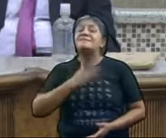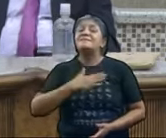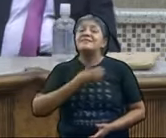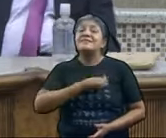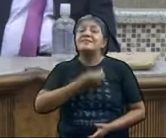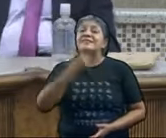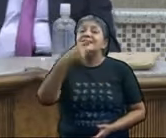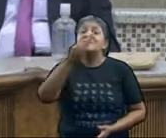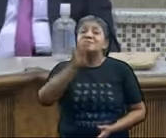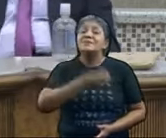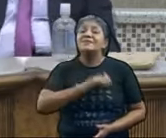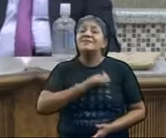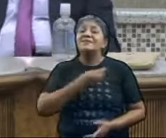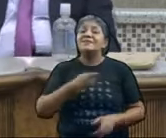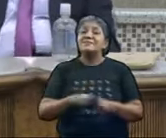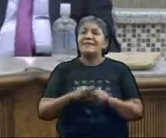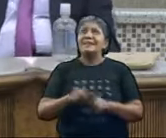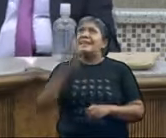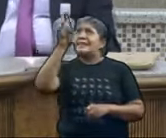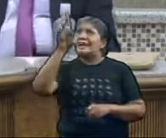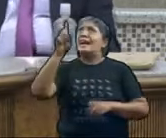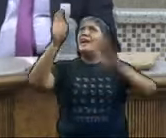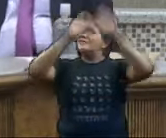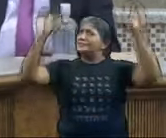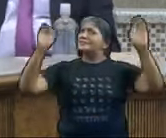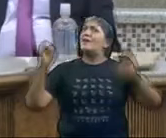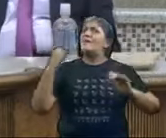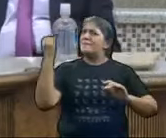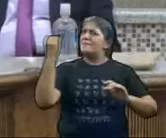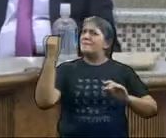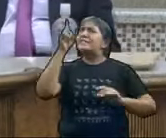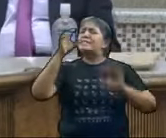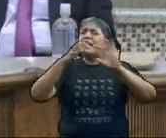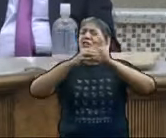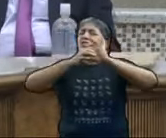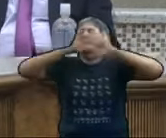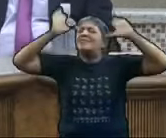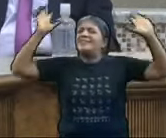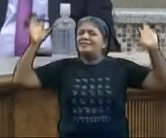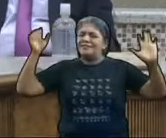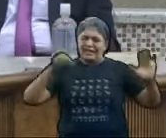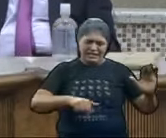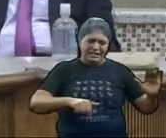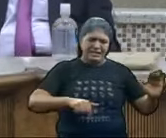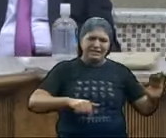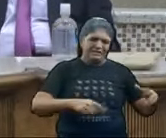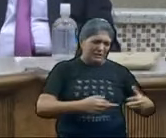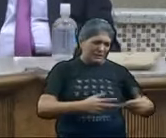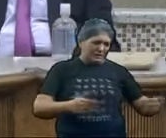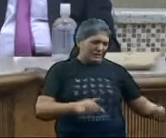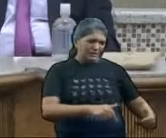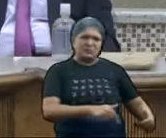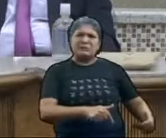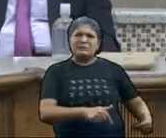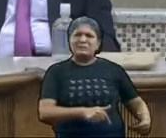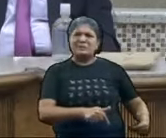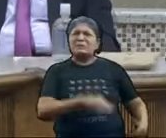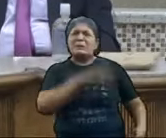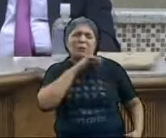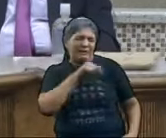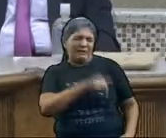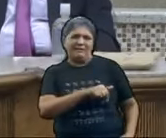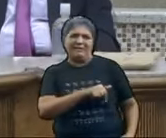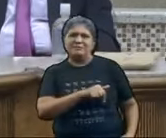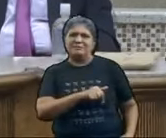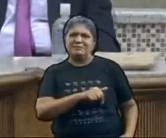porque lá nós estaremos totalmente livres desta coisa, dessa monstruosidade